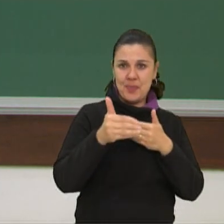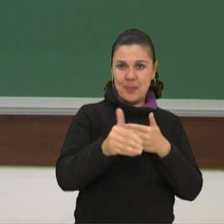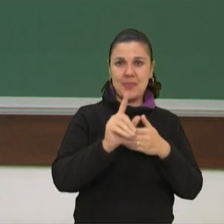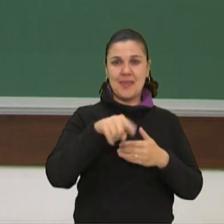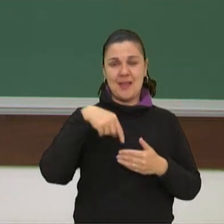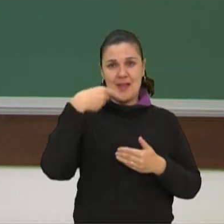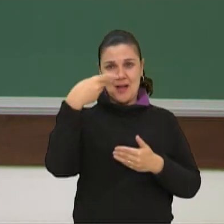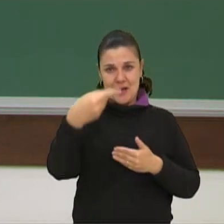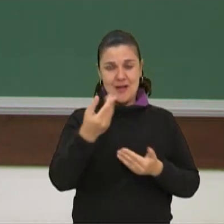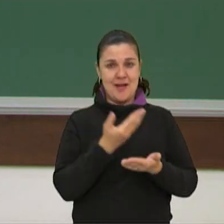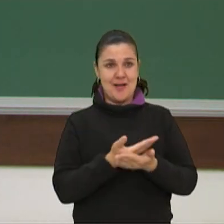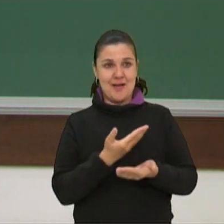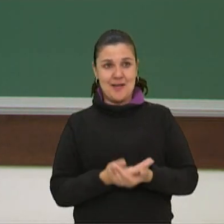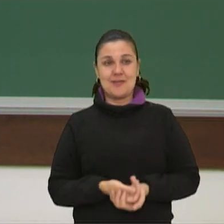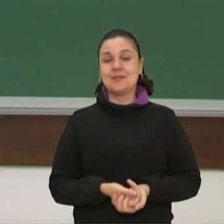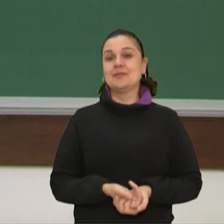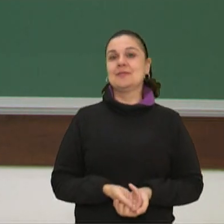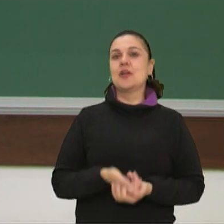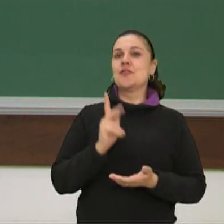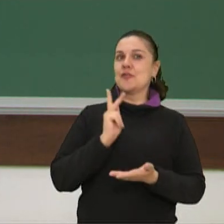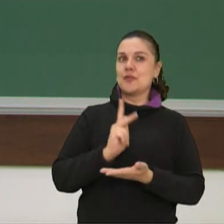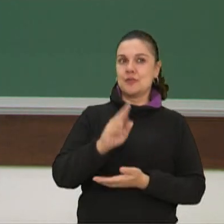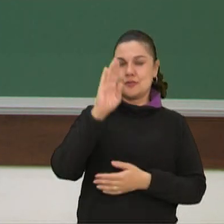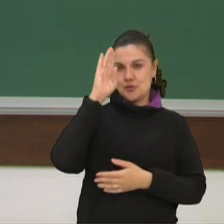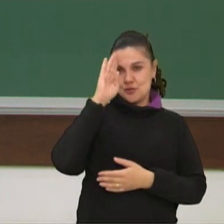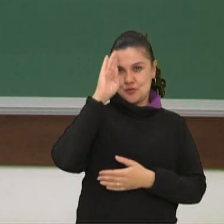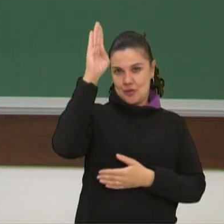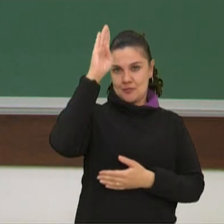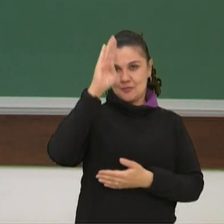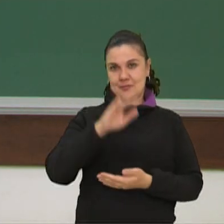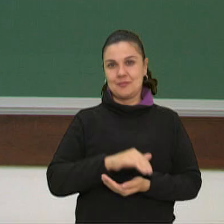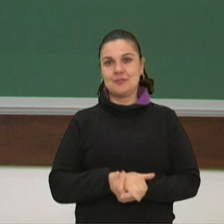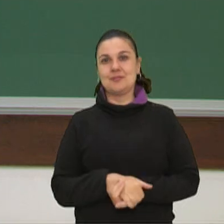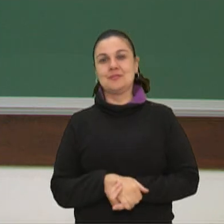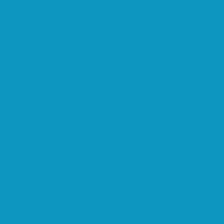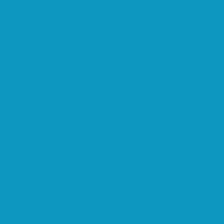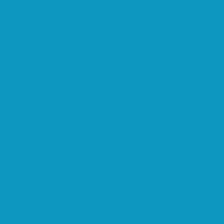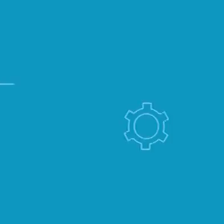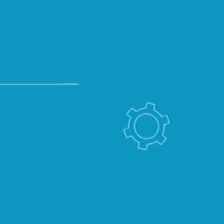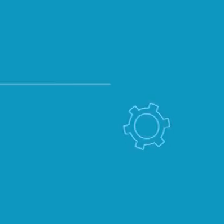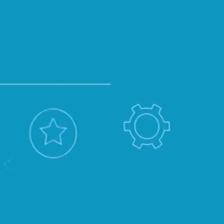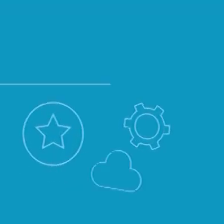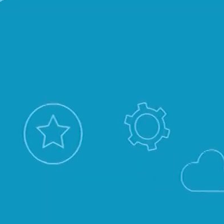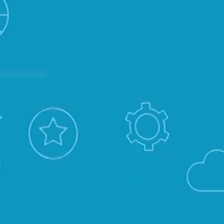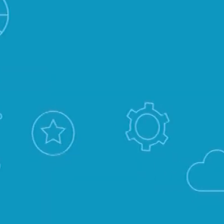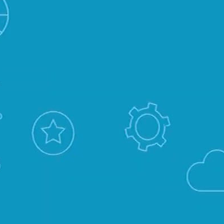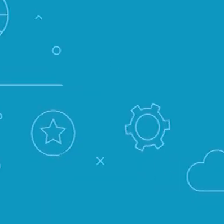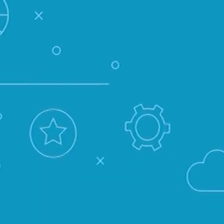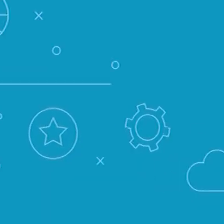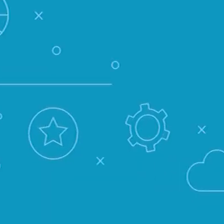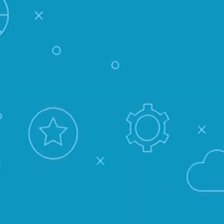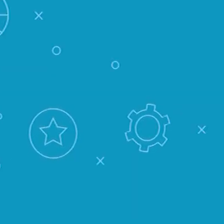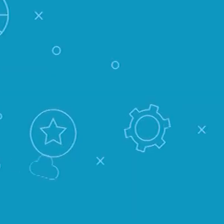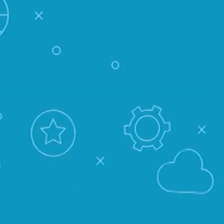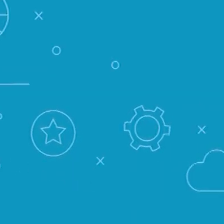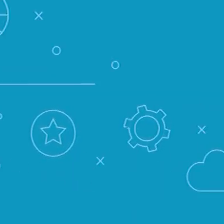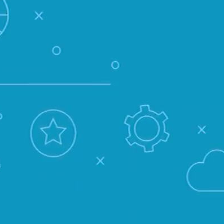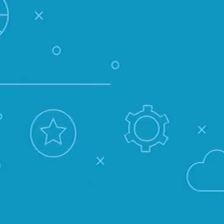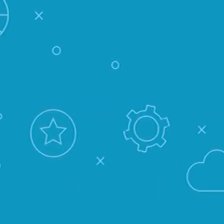na nossa próxima aula, então. Eu vou ficando por aqui. Tchau, pessoal!